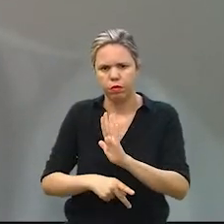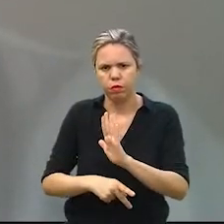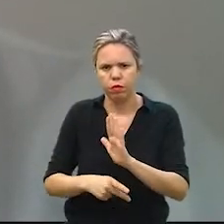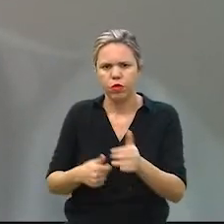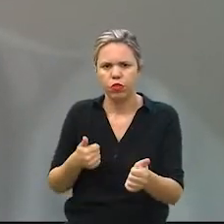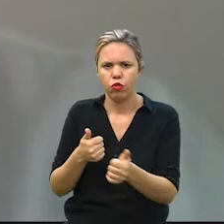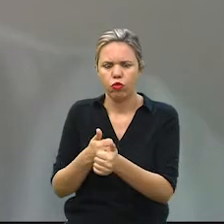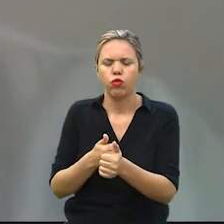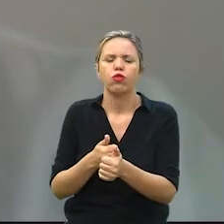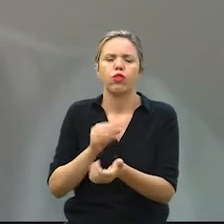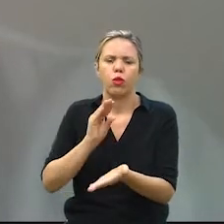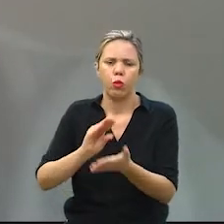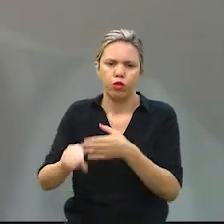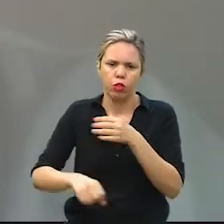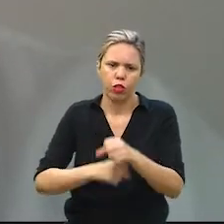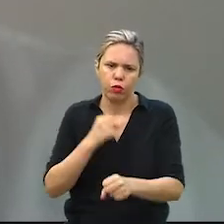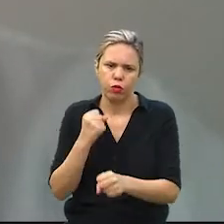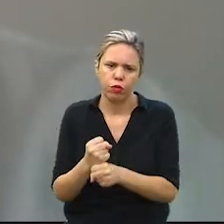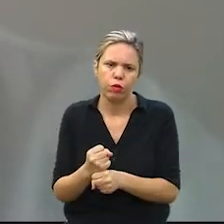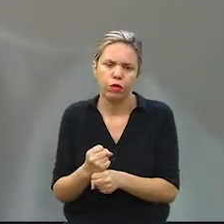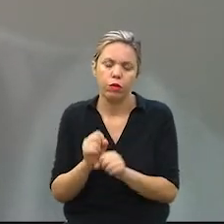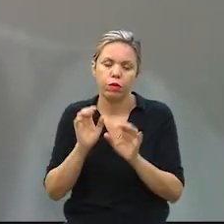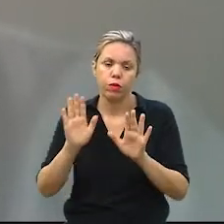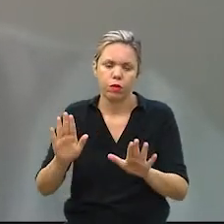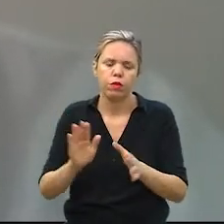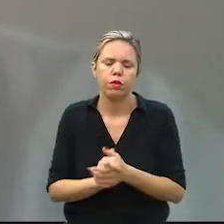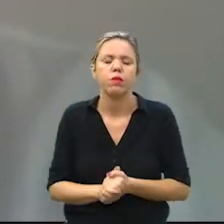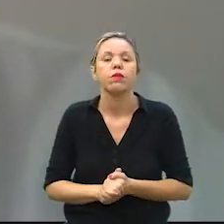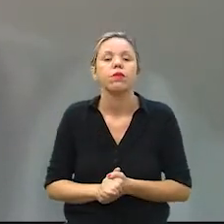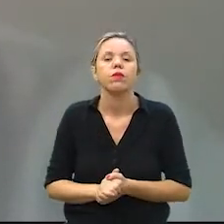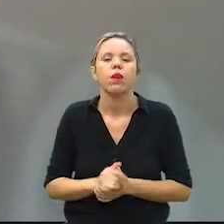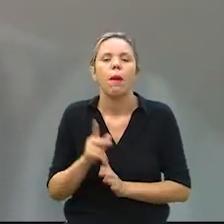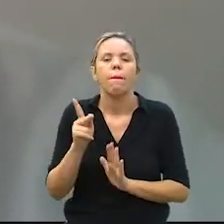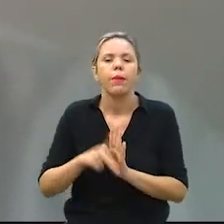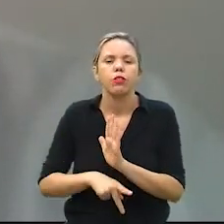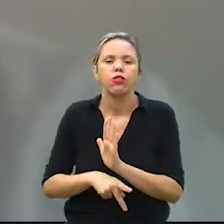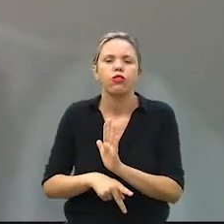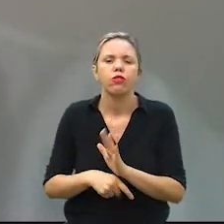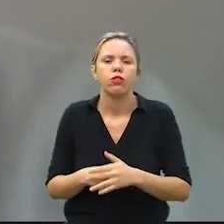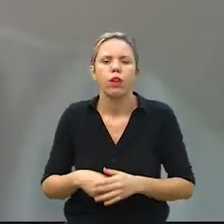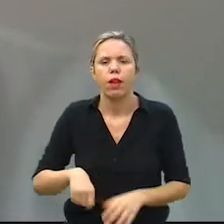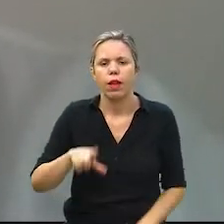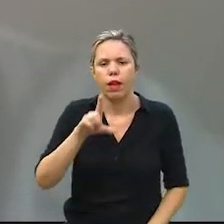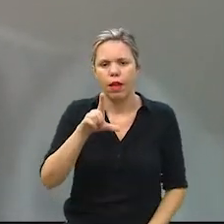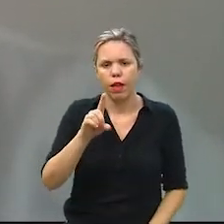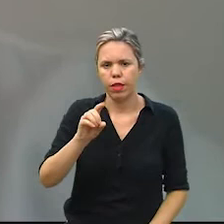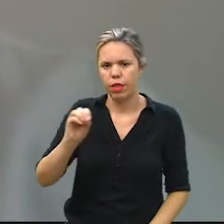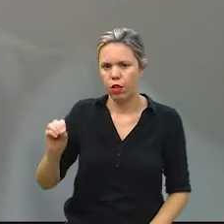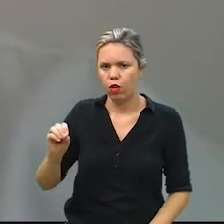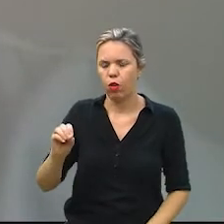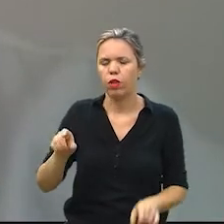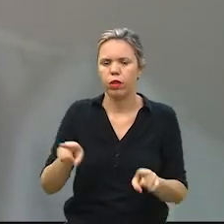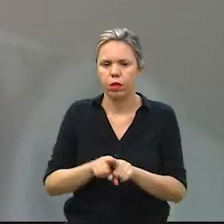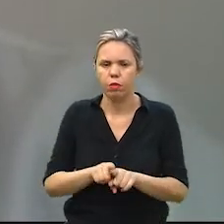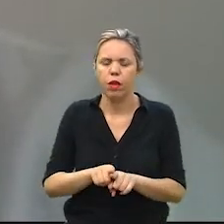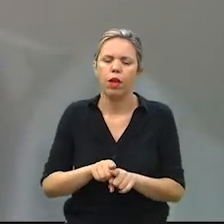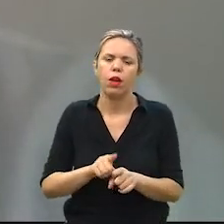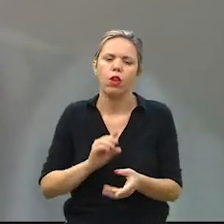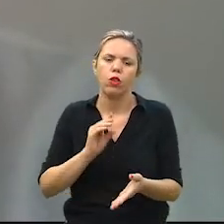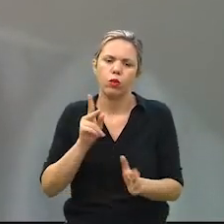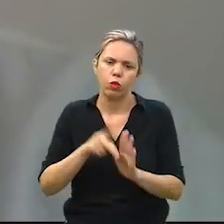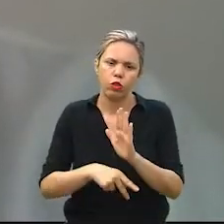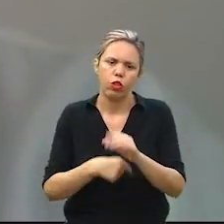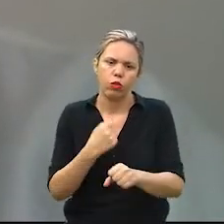chegar ao plurianual. É lógico que, apesar desse projeto, tanto a LDO e o plurianual, ele